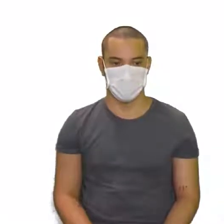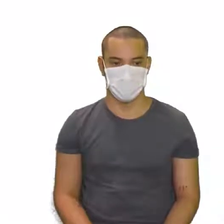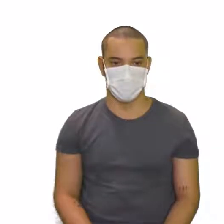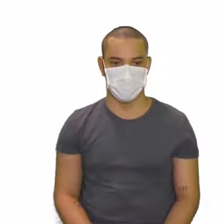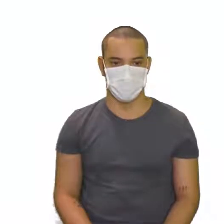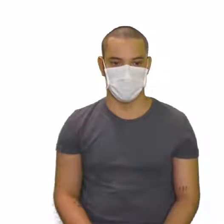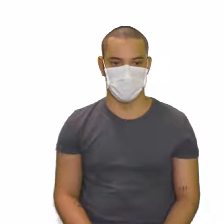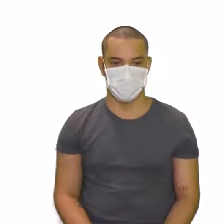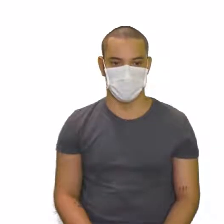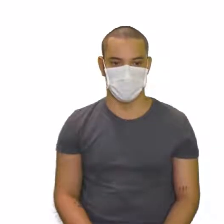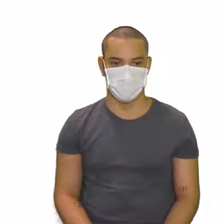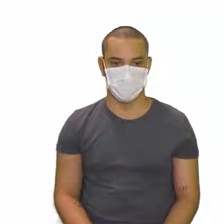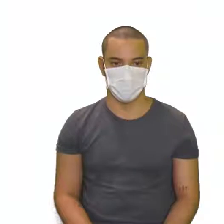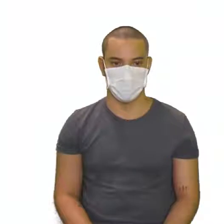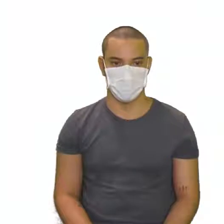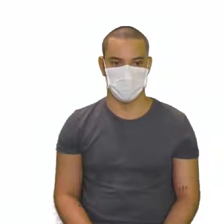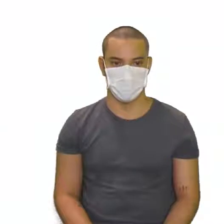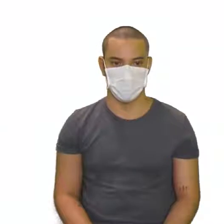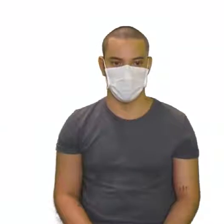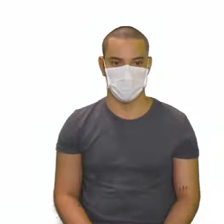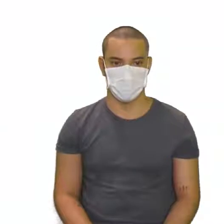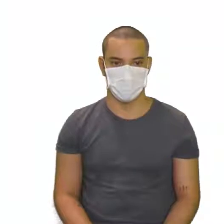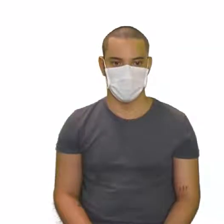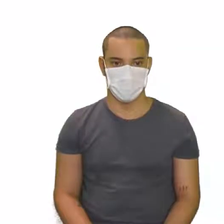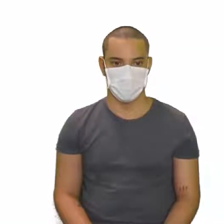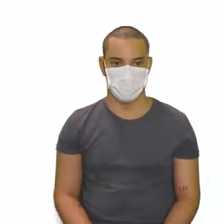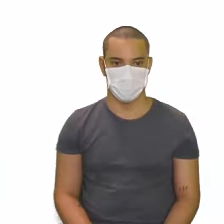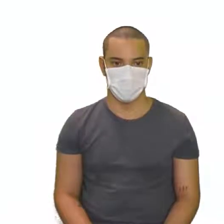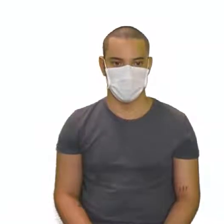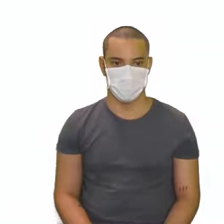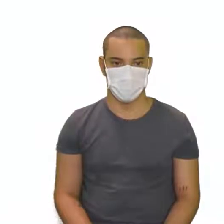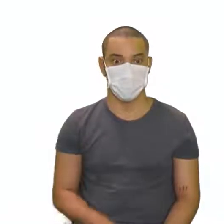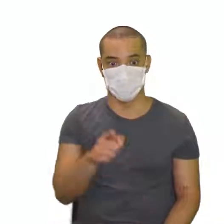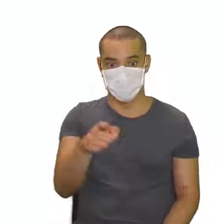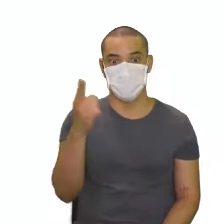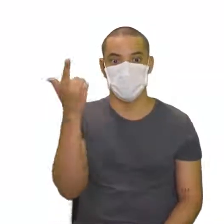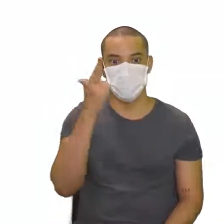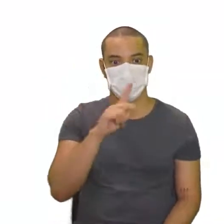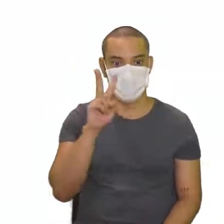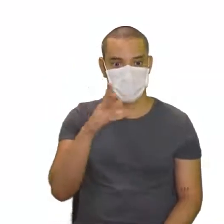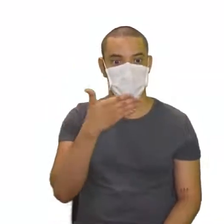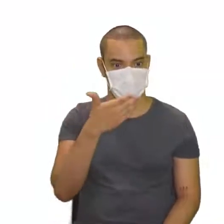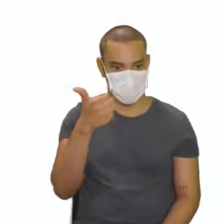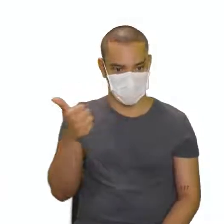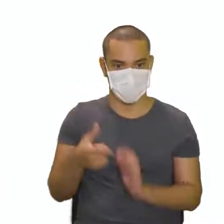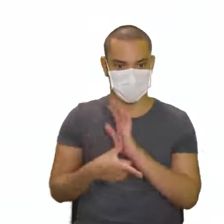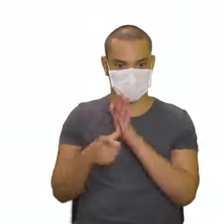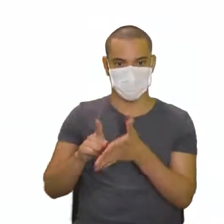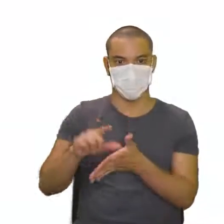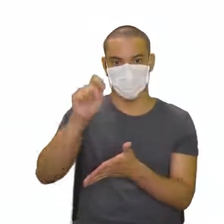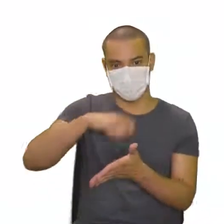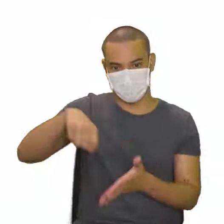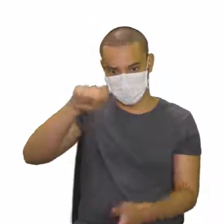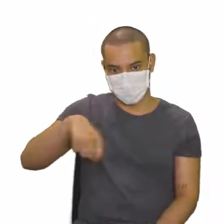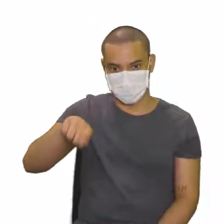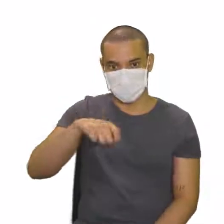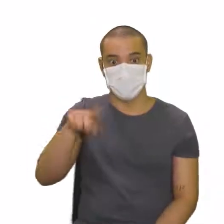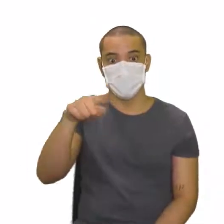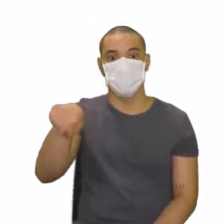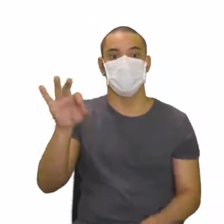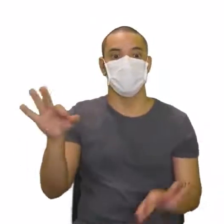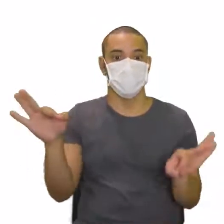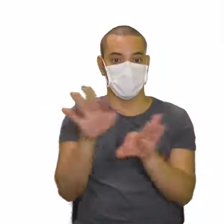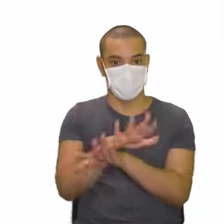Pronto, apagar aqui, ó. Para que vocês consigam ver melhor, que eu tinha riscado. Pronto, aqui, olha